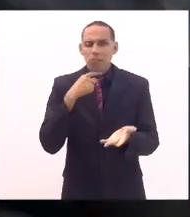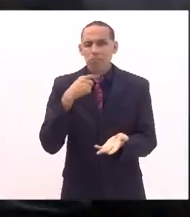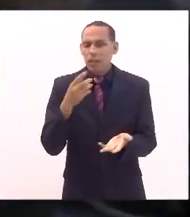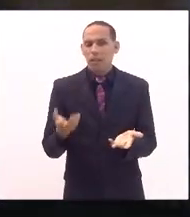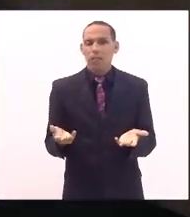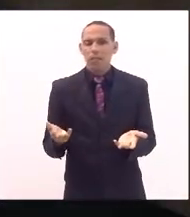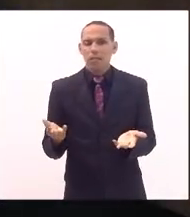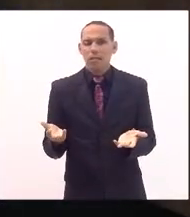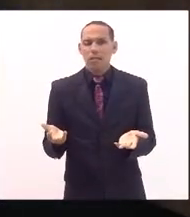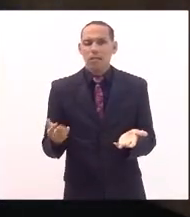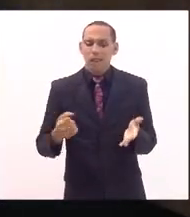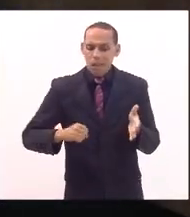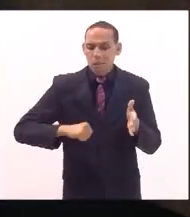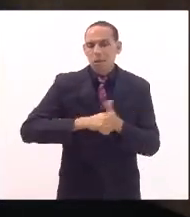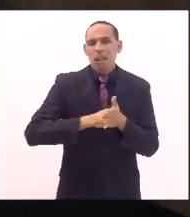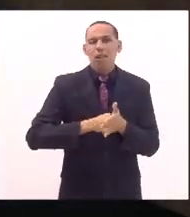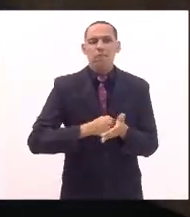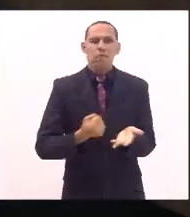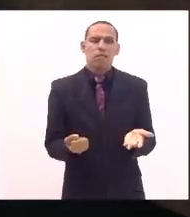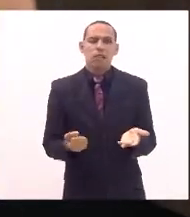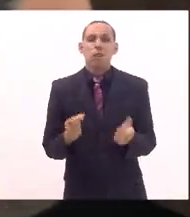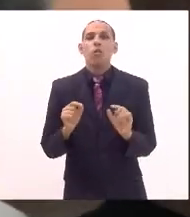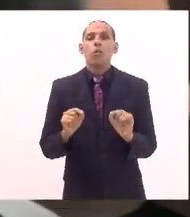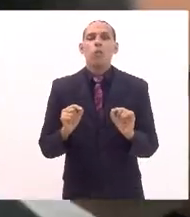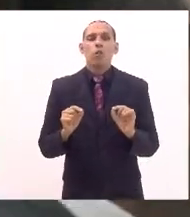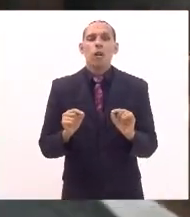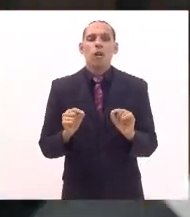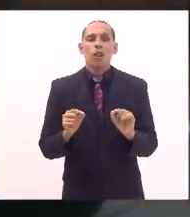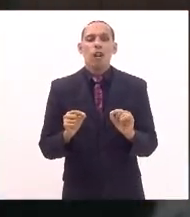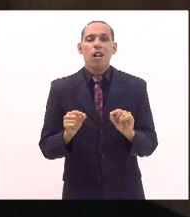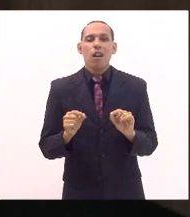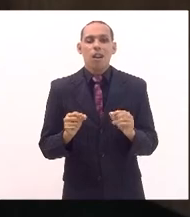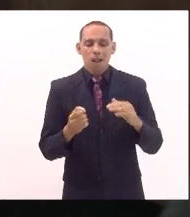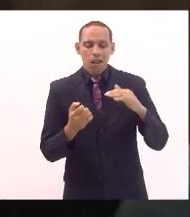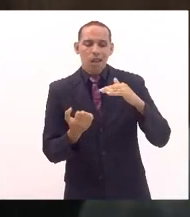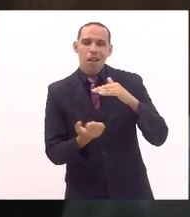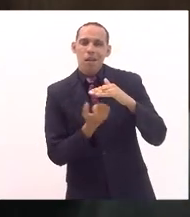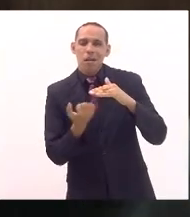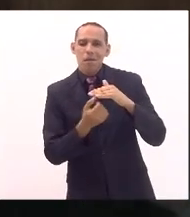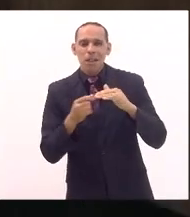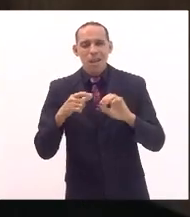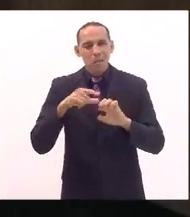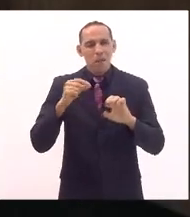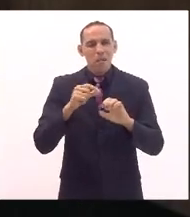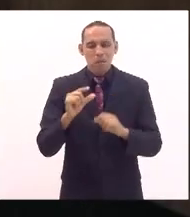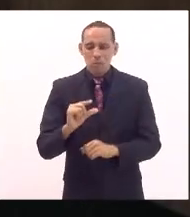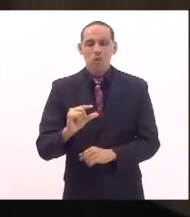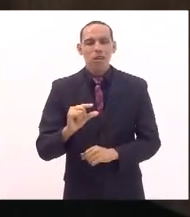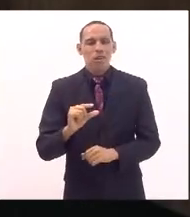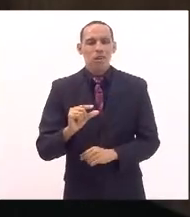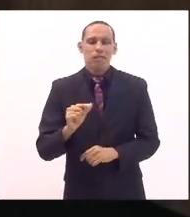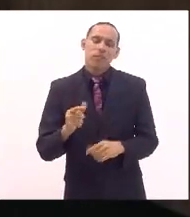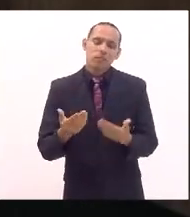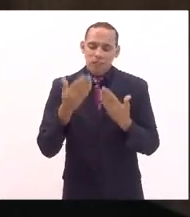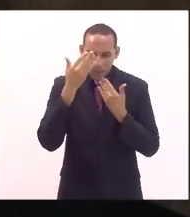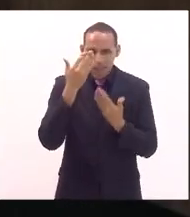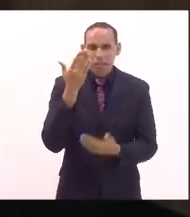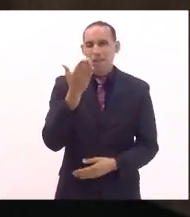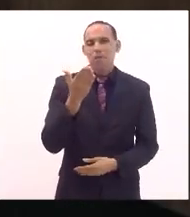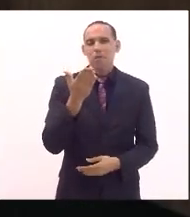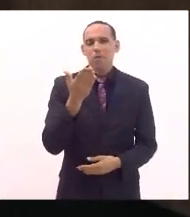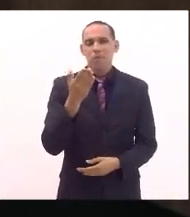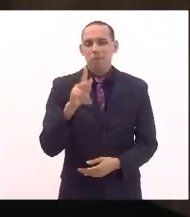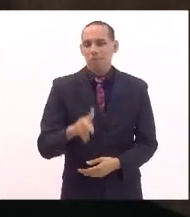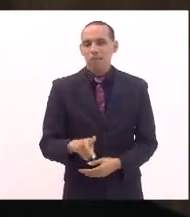e isso impacta também nos pequenos empreendimentos então agradecer a vossa excelência que está